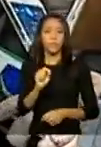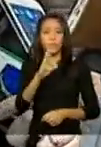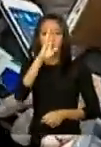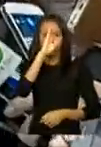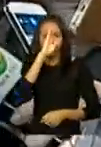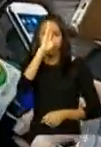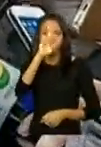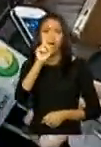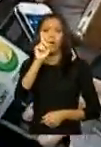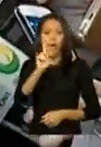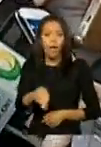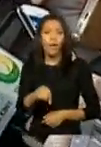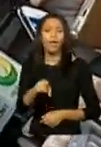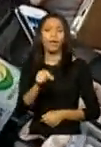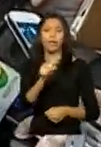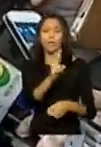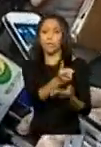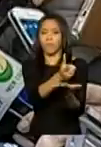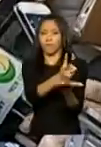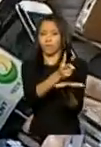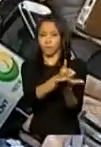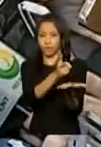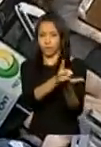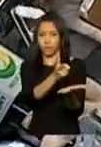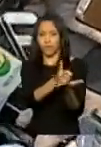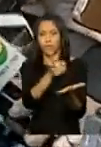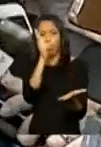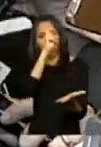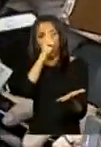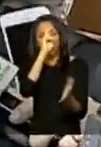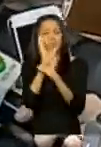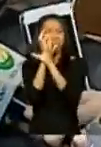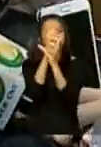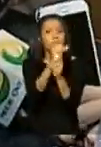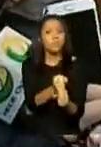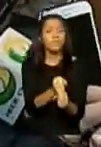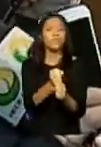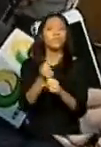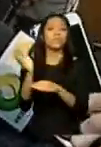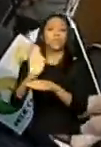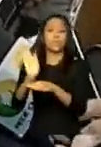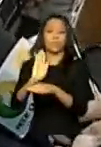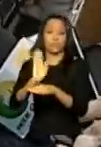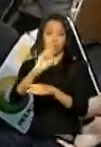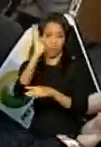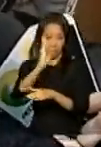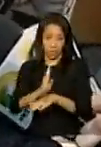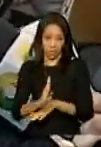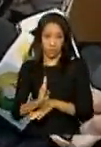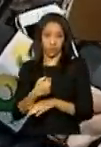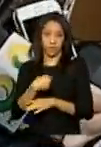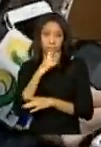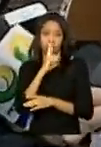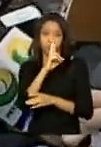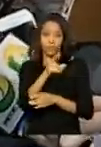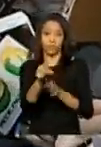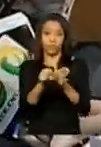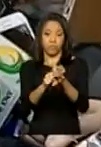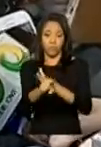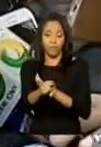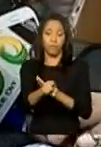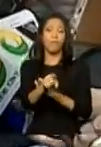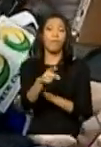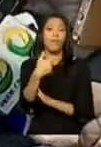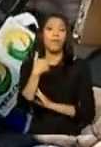principal é recuperar e manter a memória do cinema brasileiro. O cinema brasileiro vinha perdendo. Peraí, deixa eu responder. O cinema brasileiro